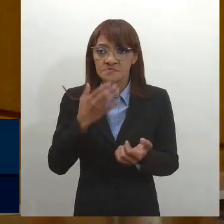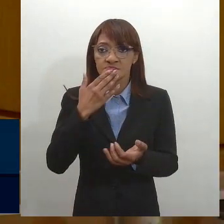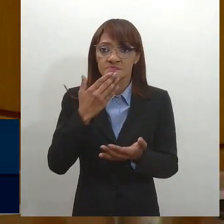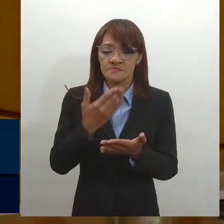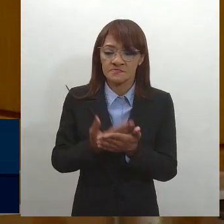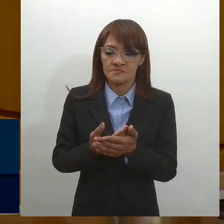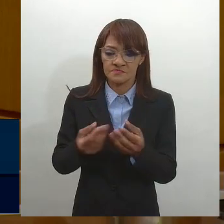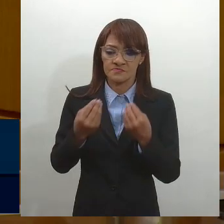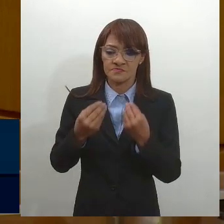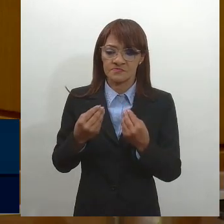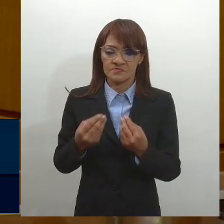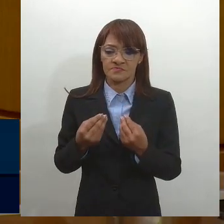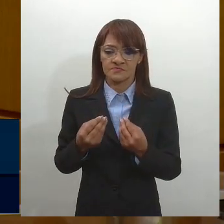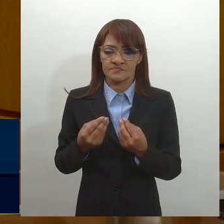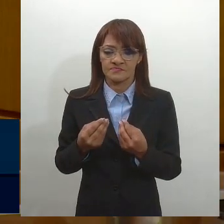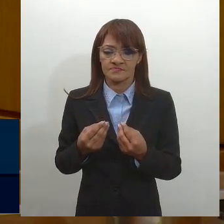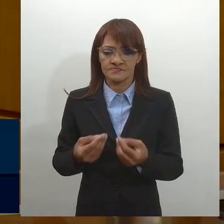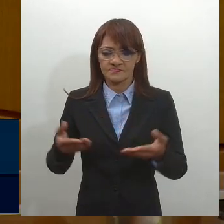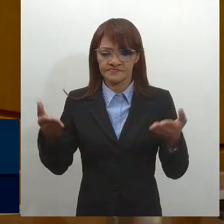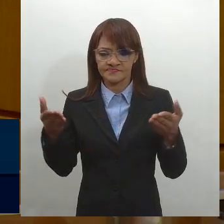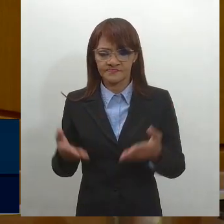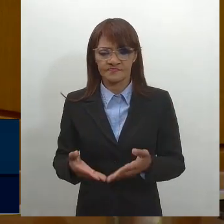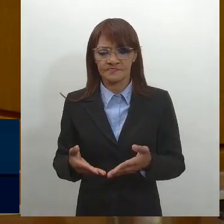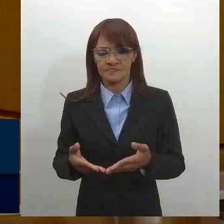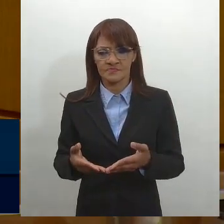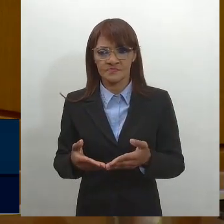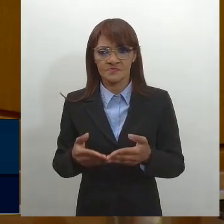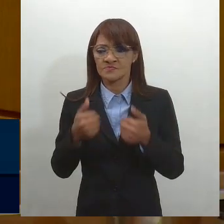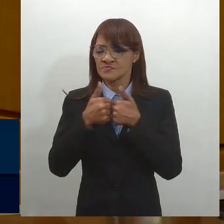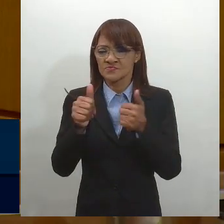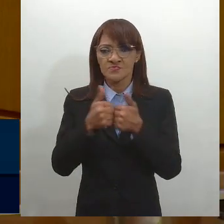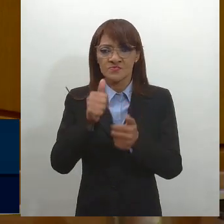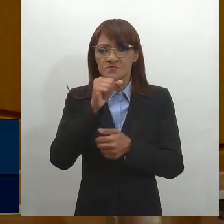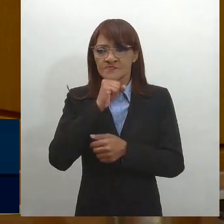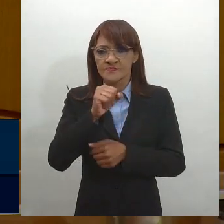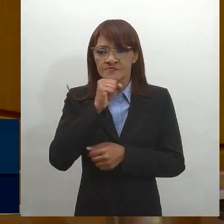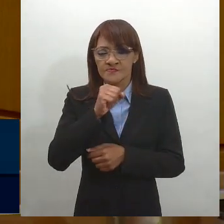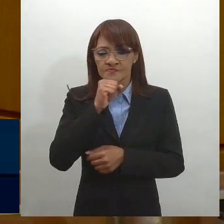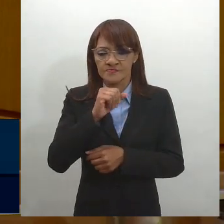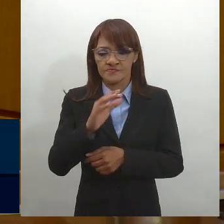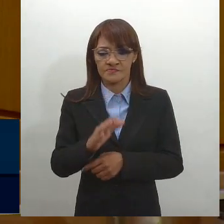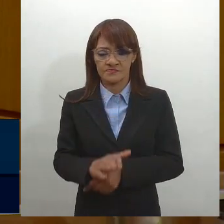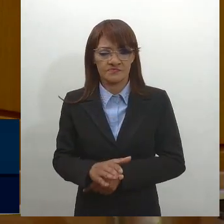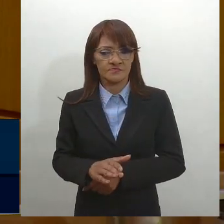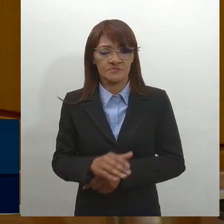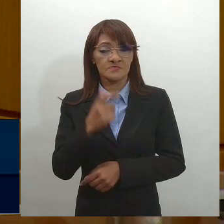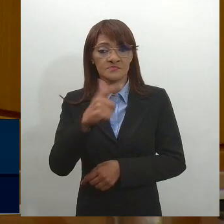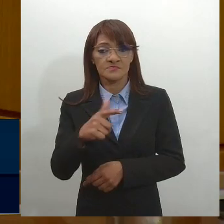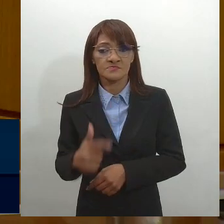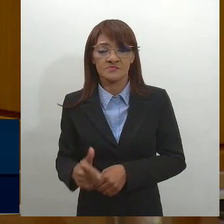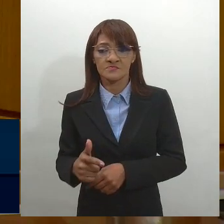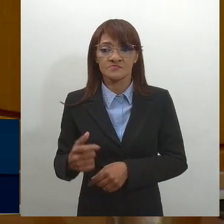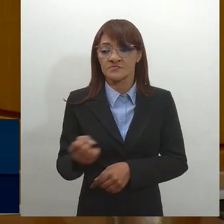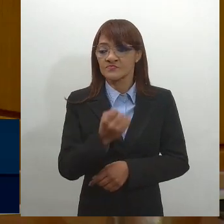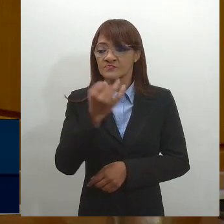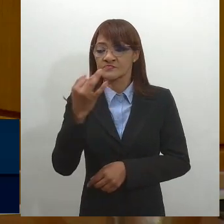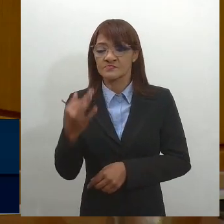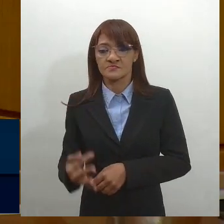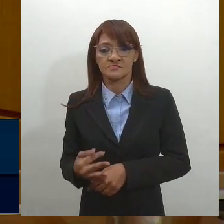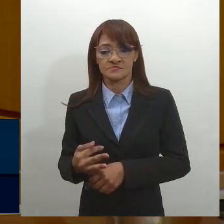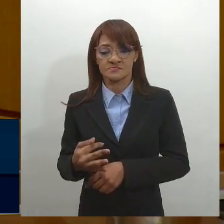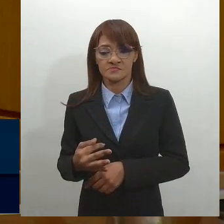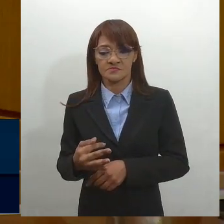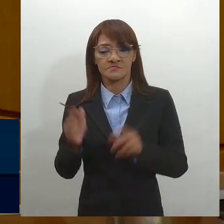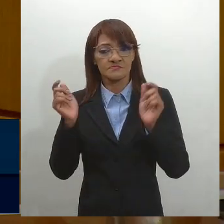uma frota tão sucateada que não atende à demanda da população e não há sequer o